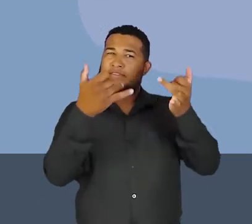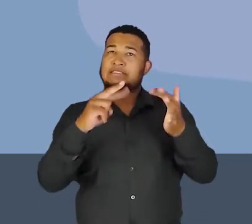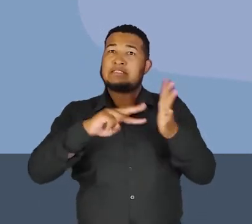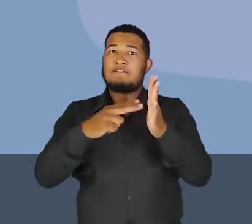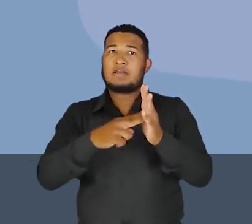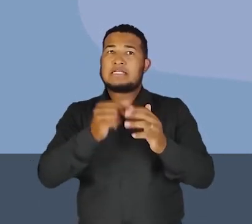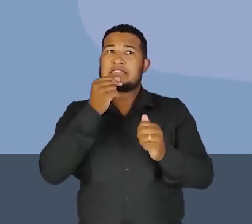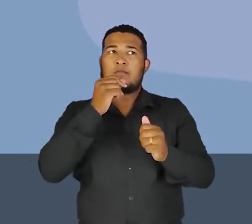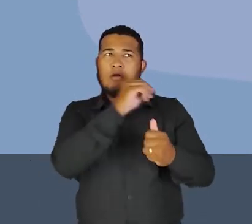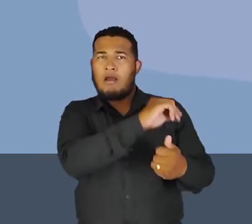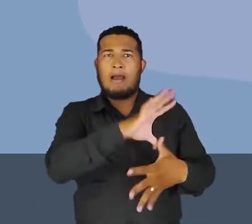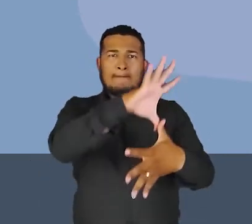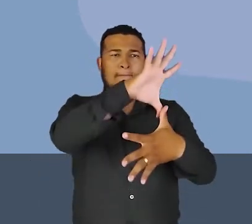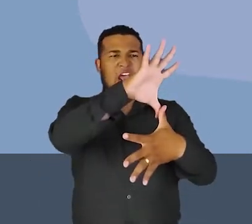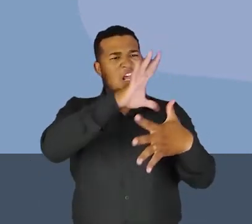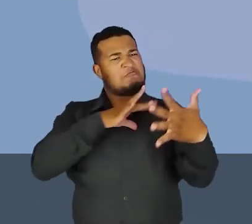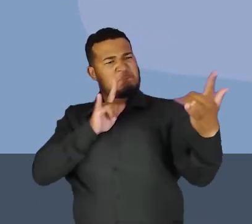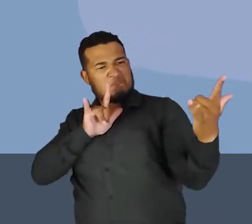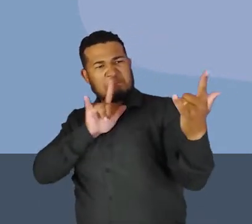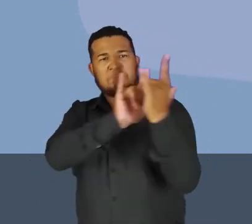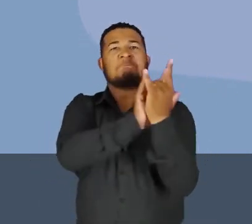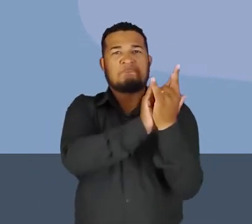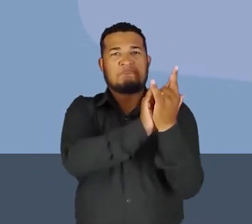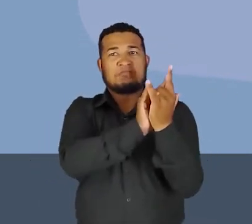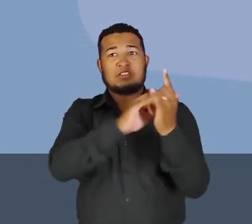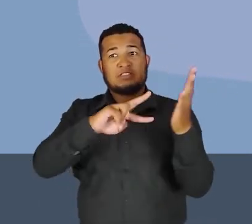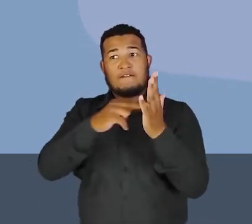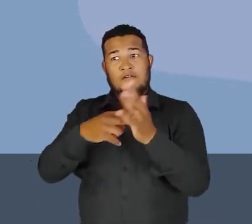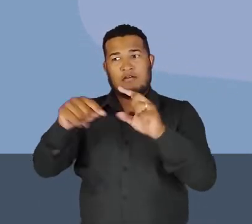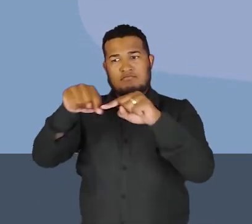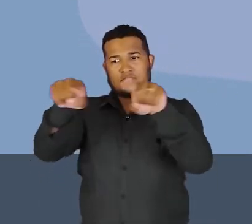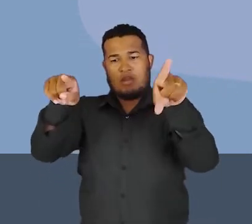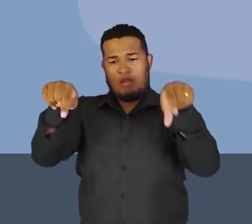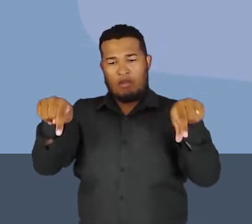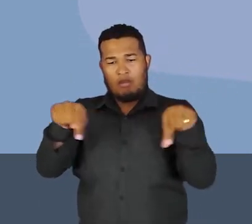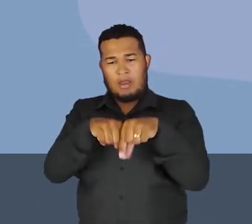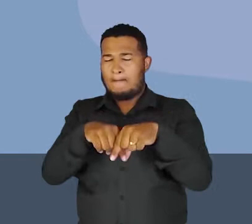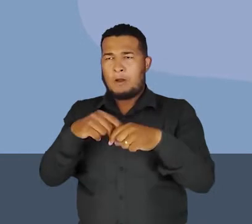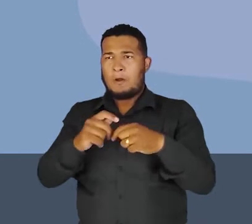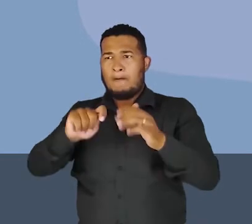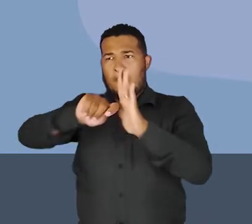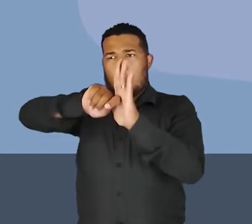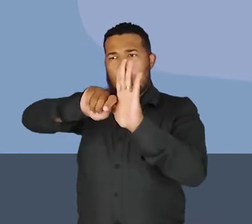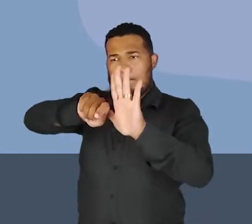América e a América Me Ama, em que ele se tranca dentro de uma sala com